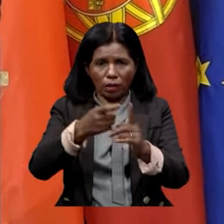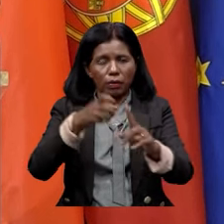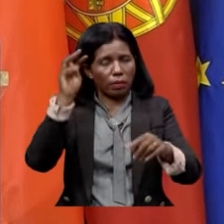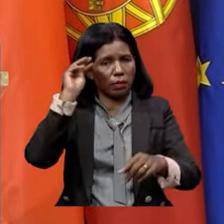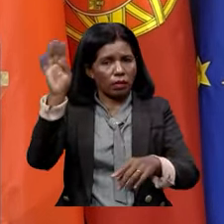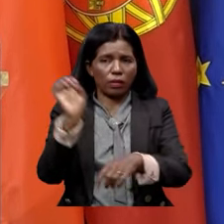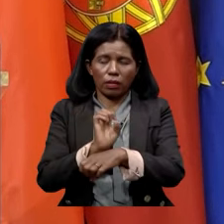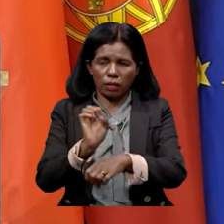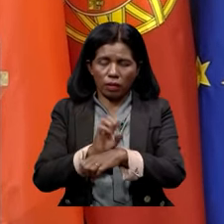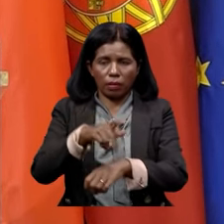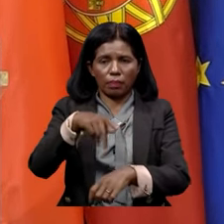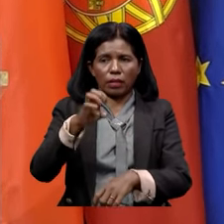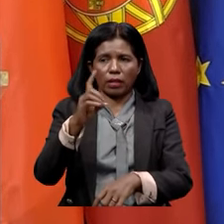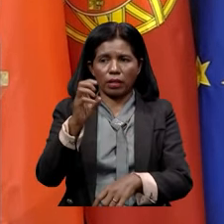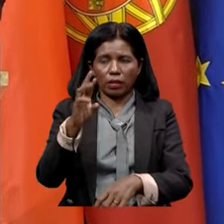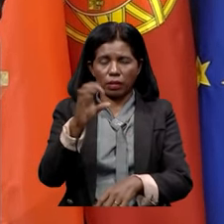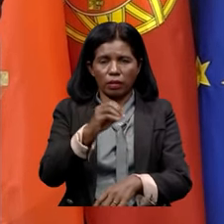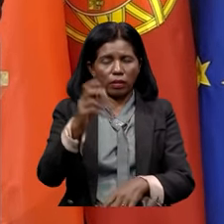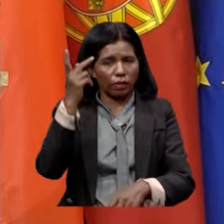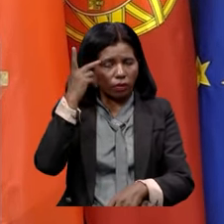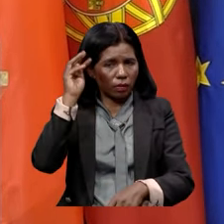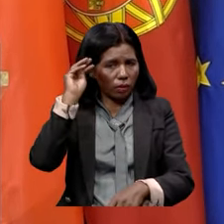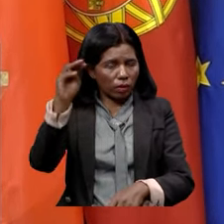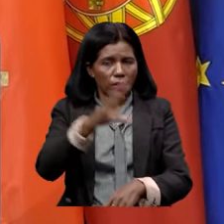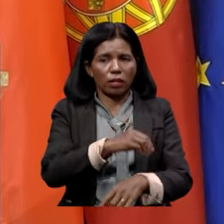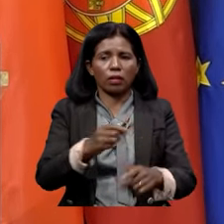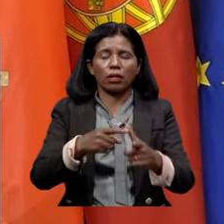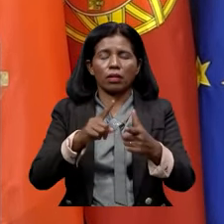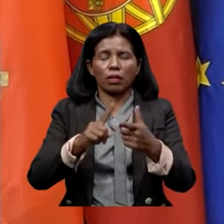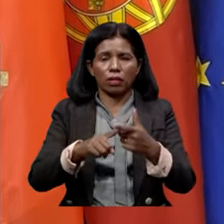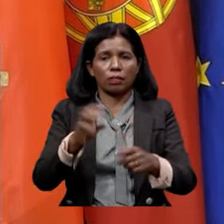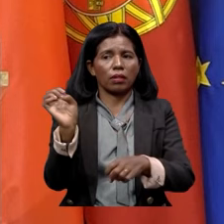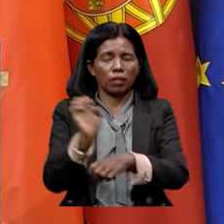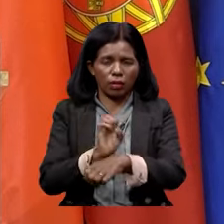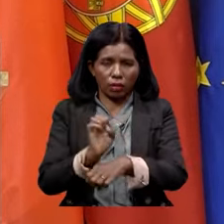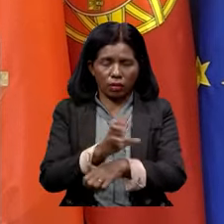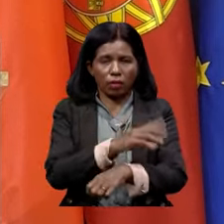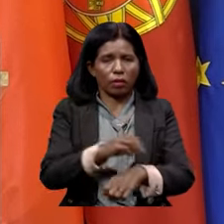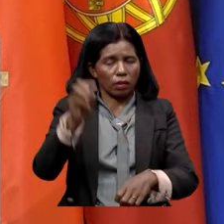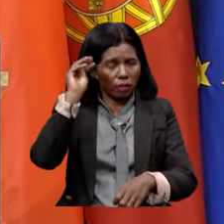da Economia, Pedro Reis, o vice-primeiro-ministro, ministro coordenador dos assuntos econômicos, no